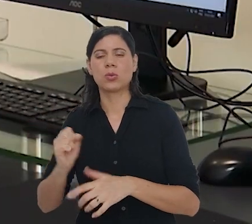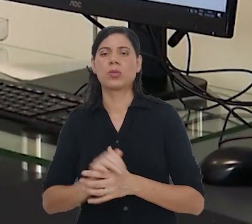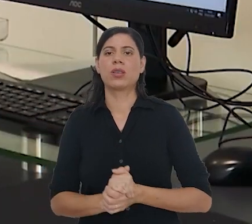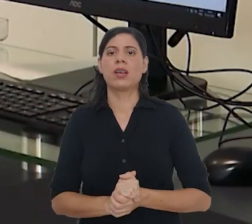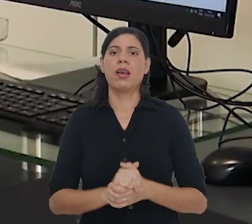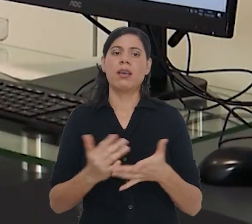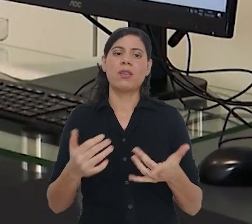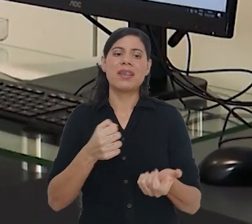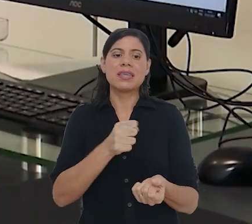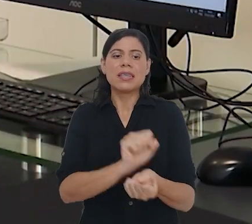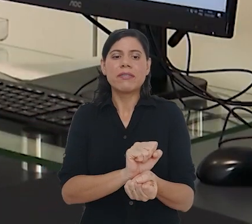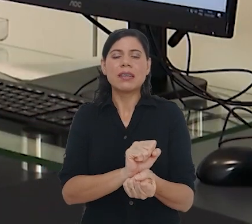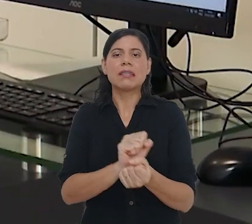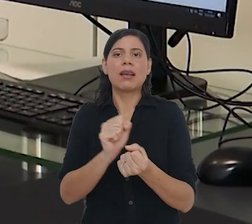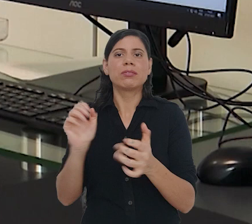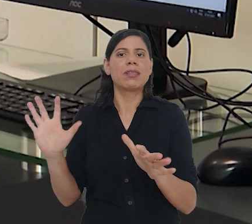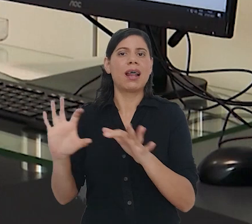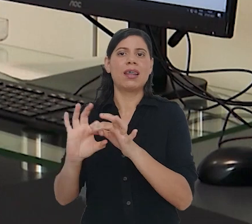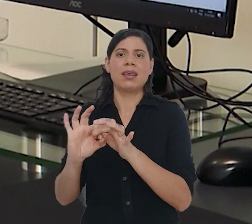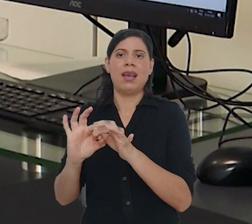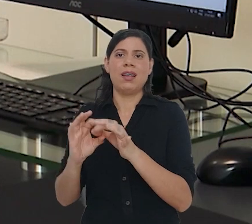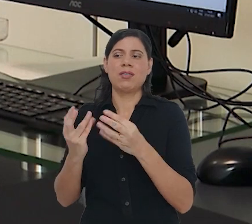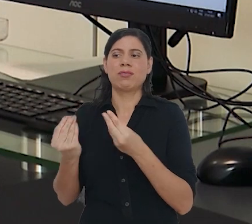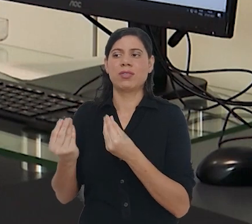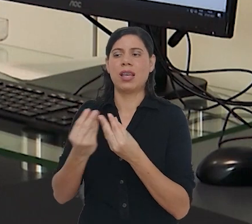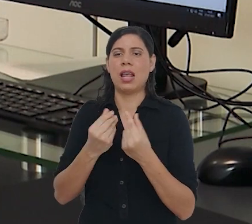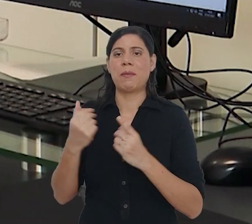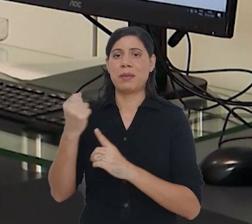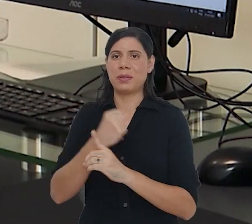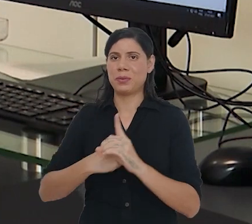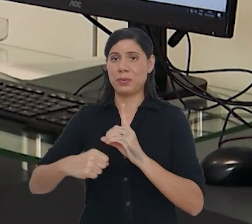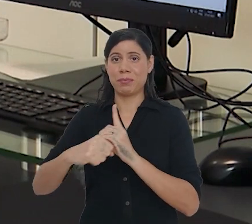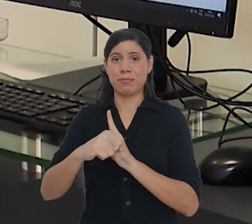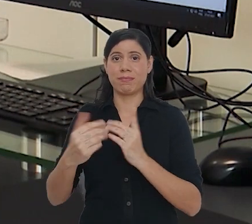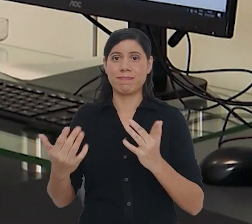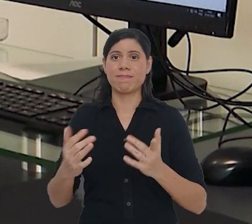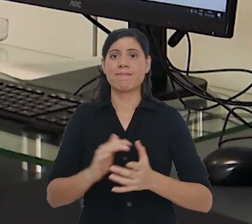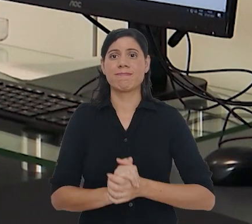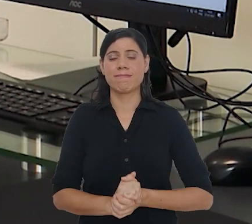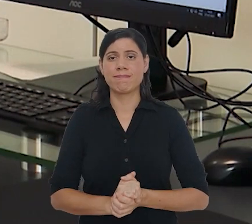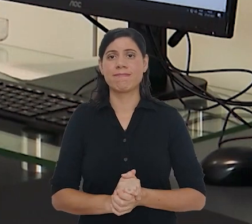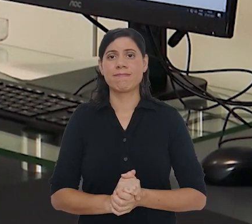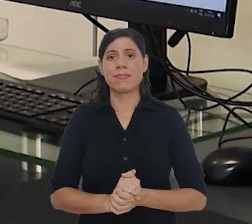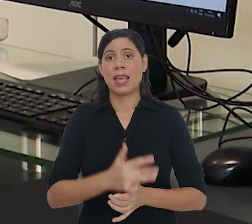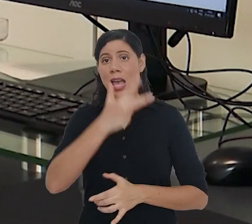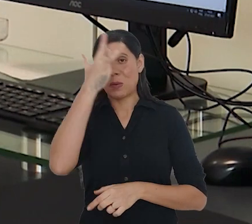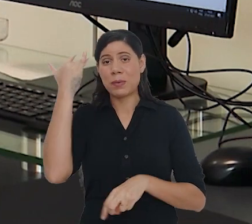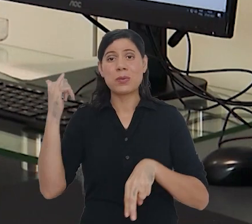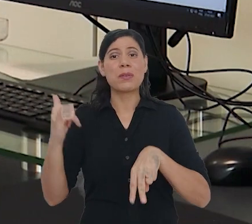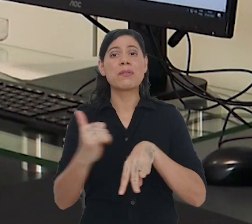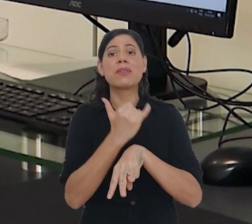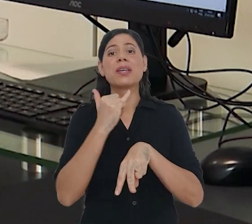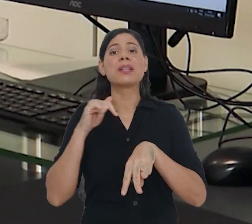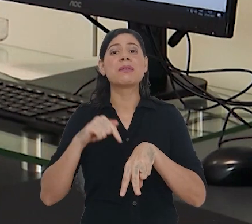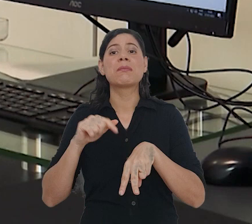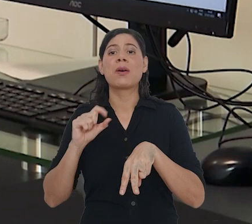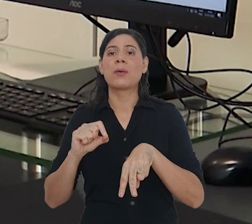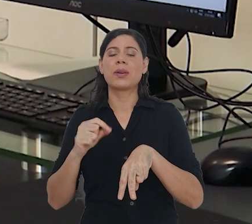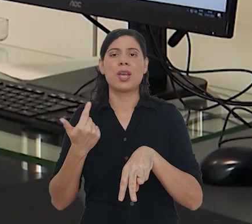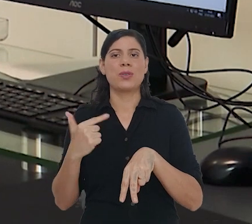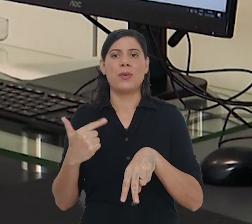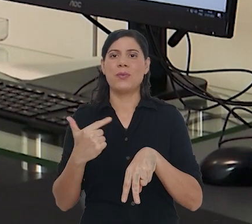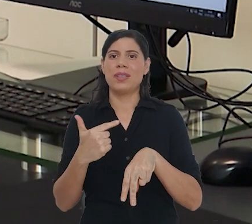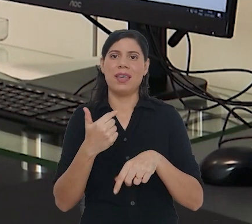está intimamente relacionada à vulnerabilidade social. Ela se alimenta disso. Então, as vítimas são pessoas que não tiveram